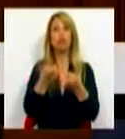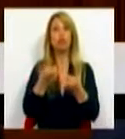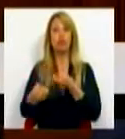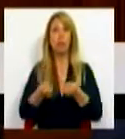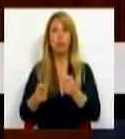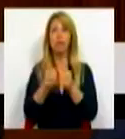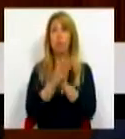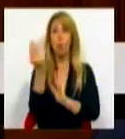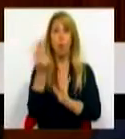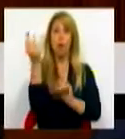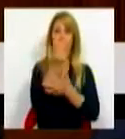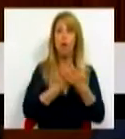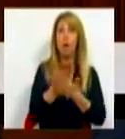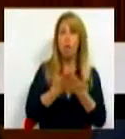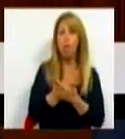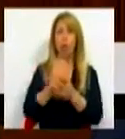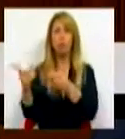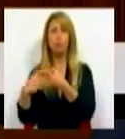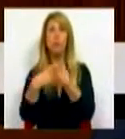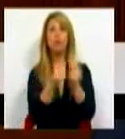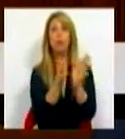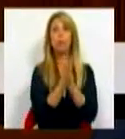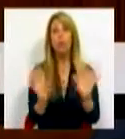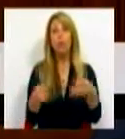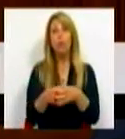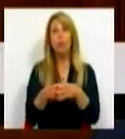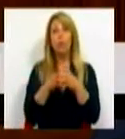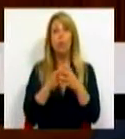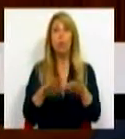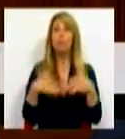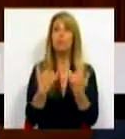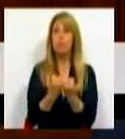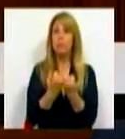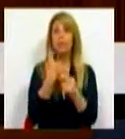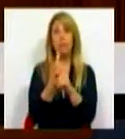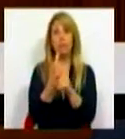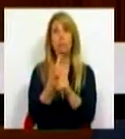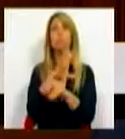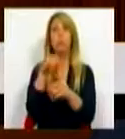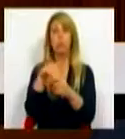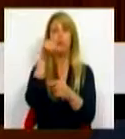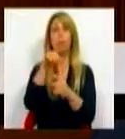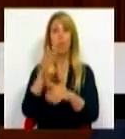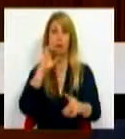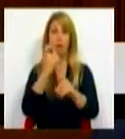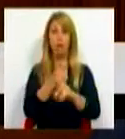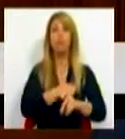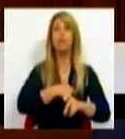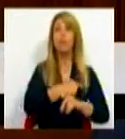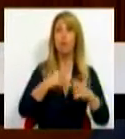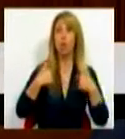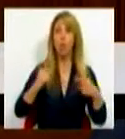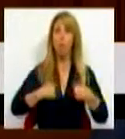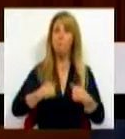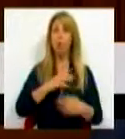e subsidiárias e todos os órgãos sociais, incluindo o órgão de fiscalização e eu própria em representação